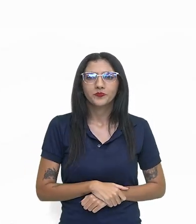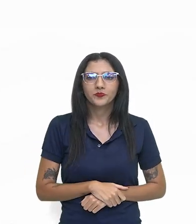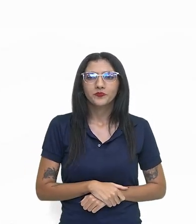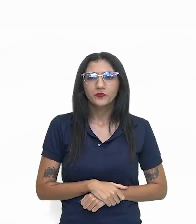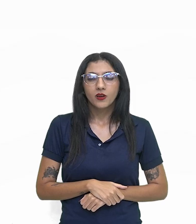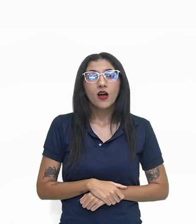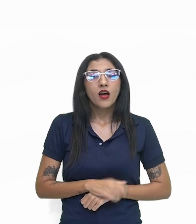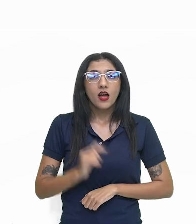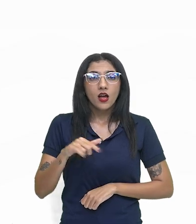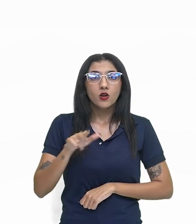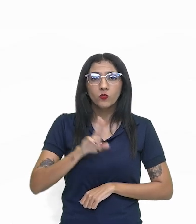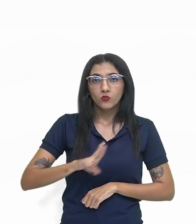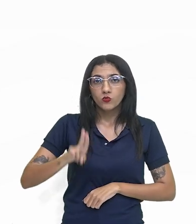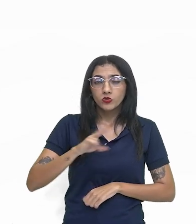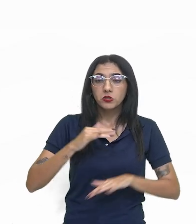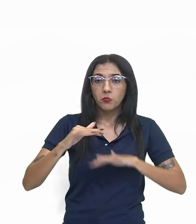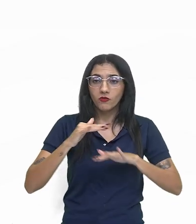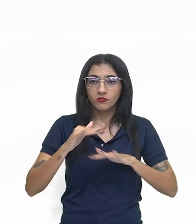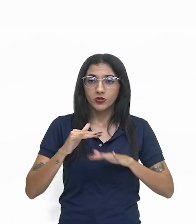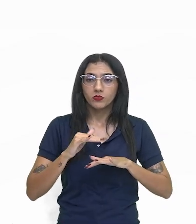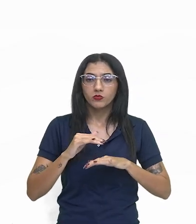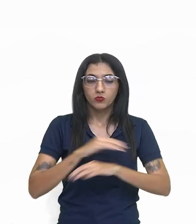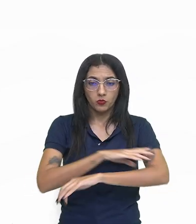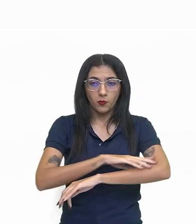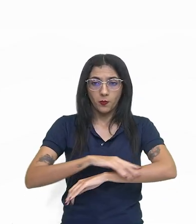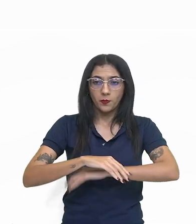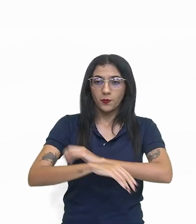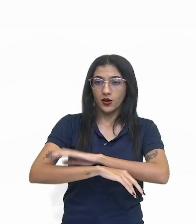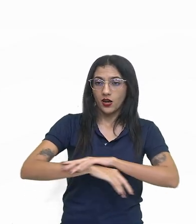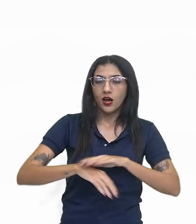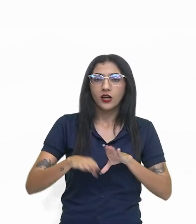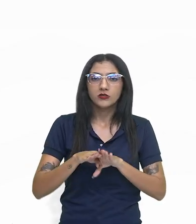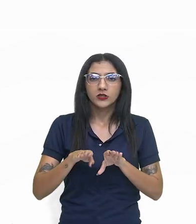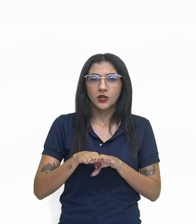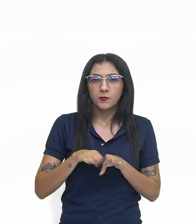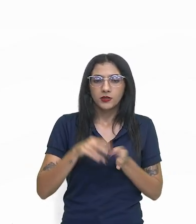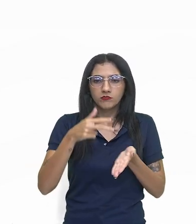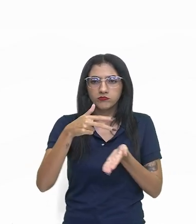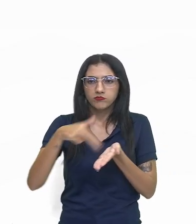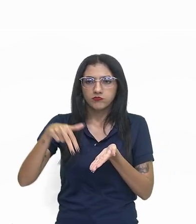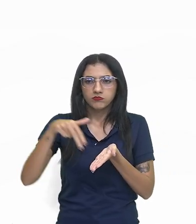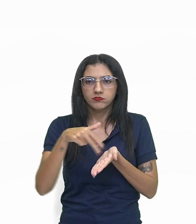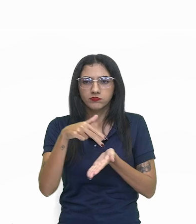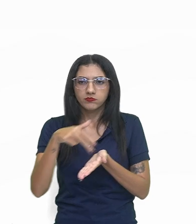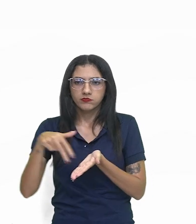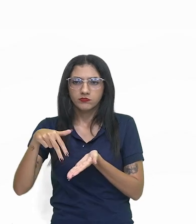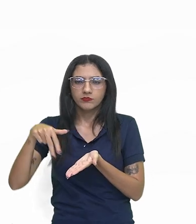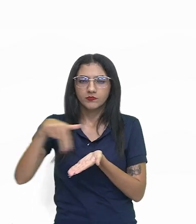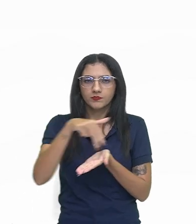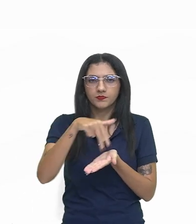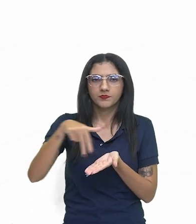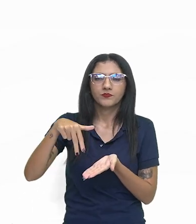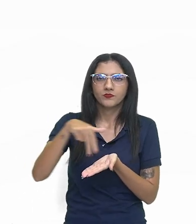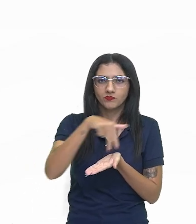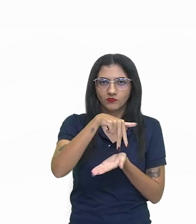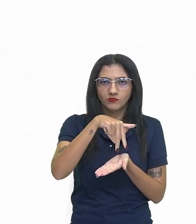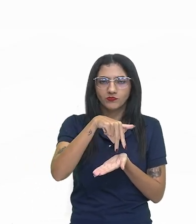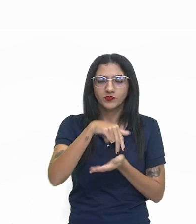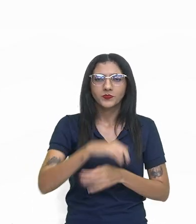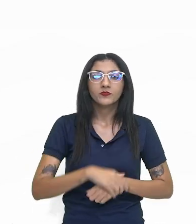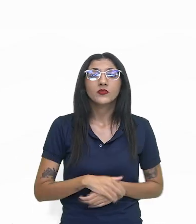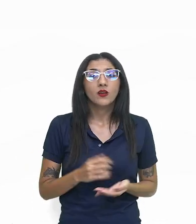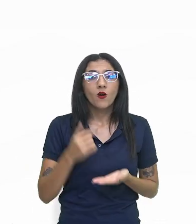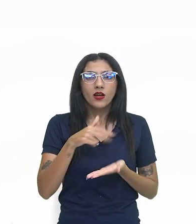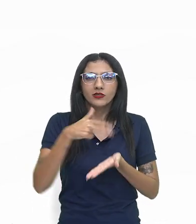combinar movimentos de braços e giros em passos de 2 para lá e 2 para cá. E essa dança ela vai